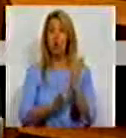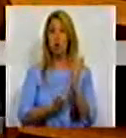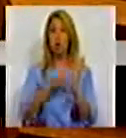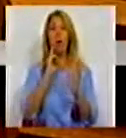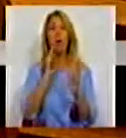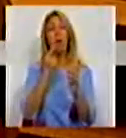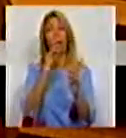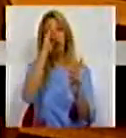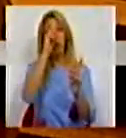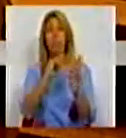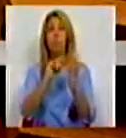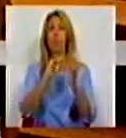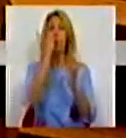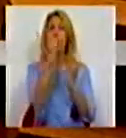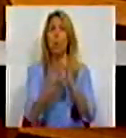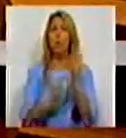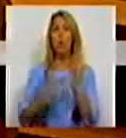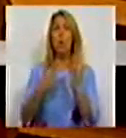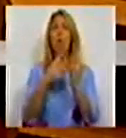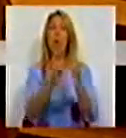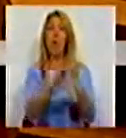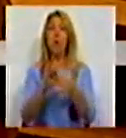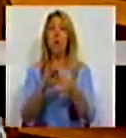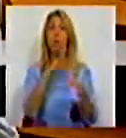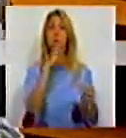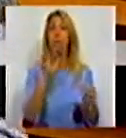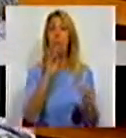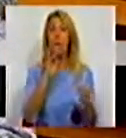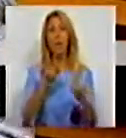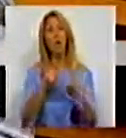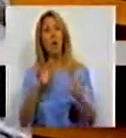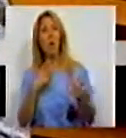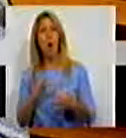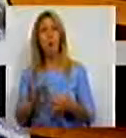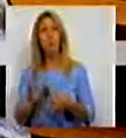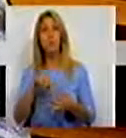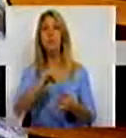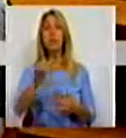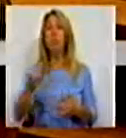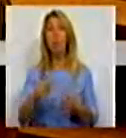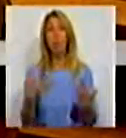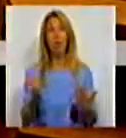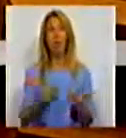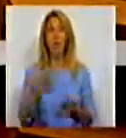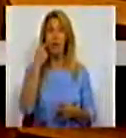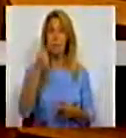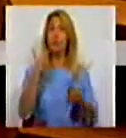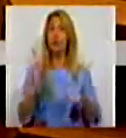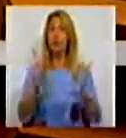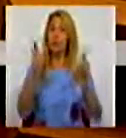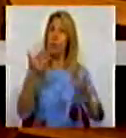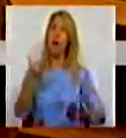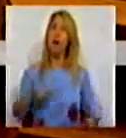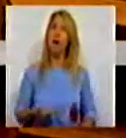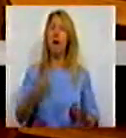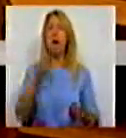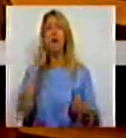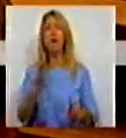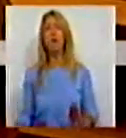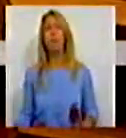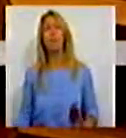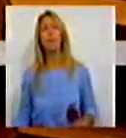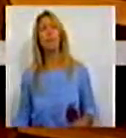que inscrição não é o mesmo que regularização, os impactos que isso tem para a Administração Central, obviamente, e a questão da proposta do